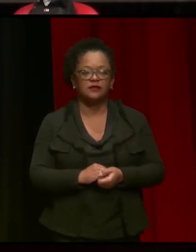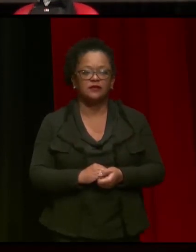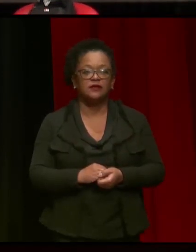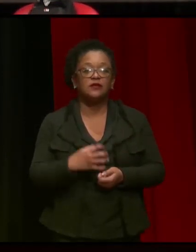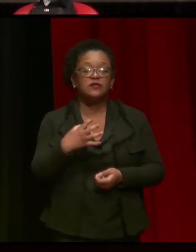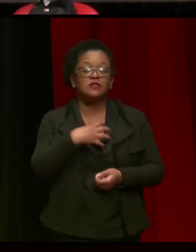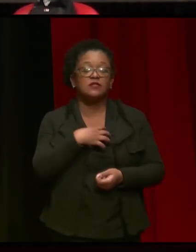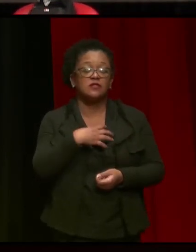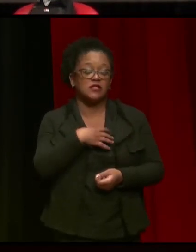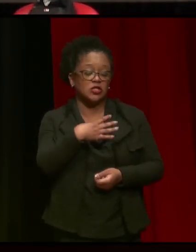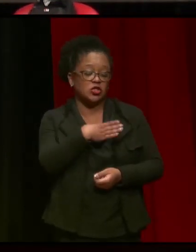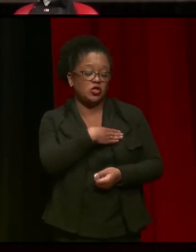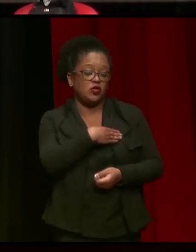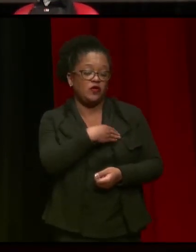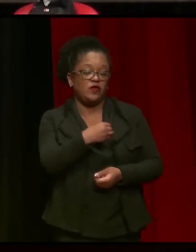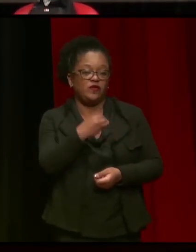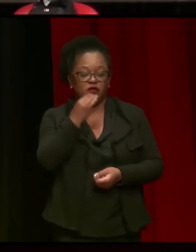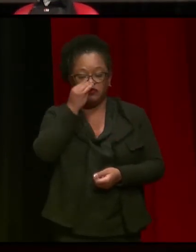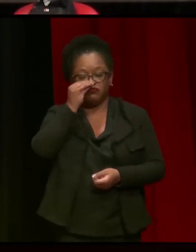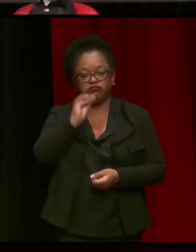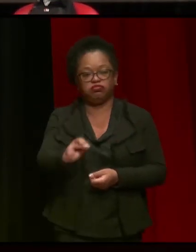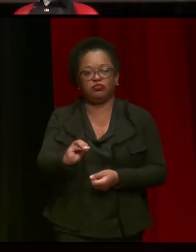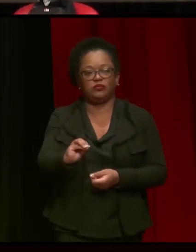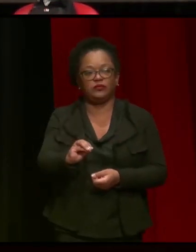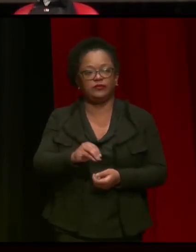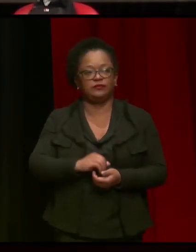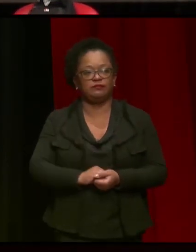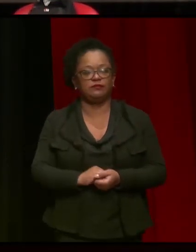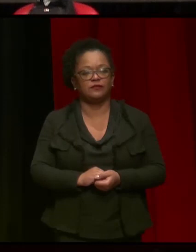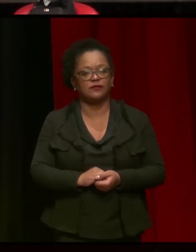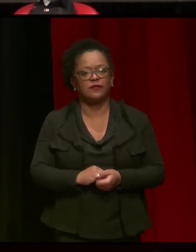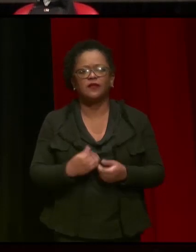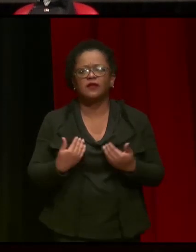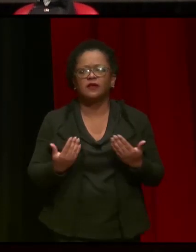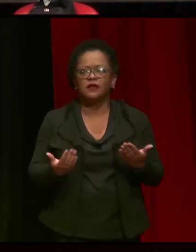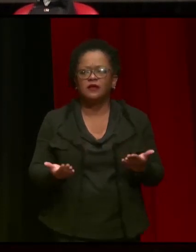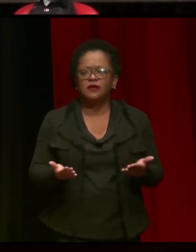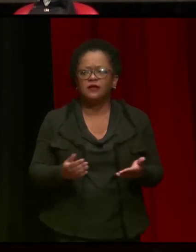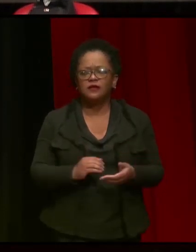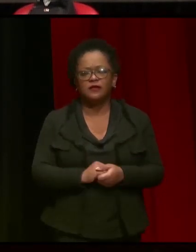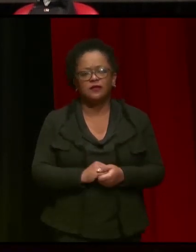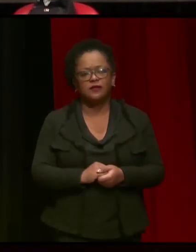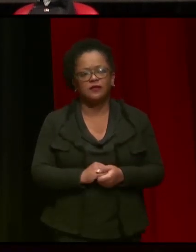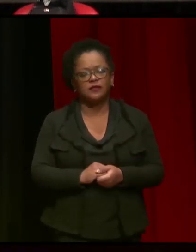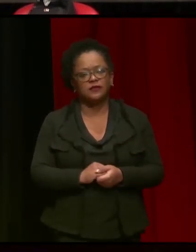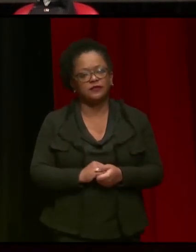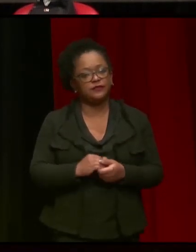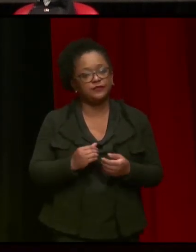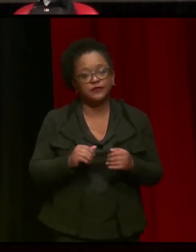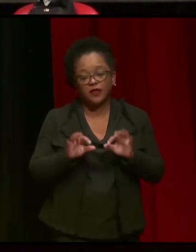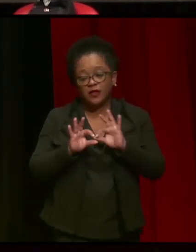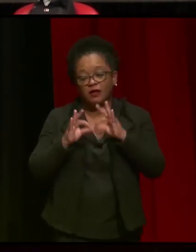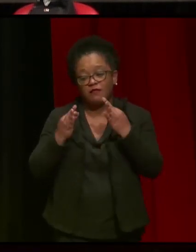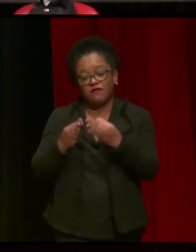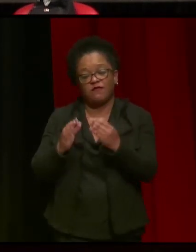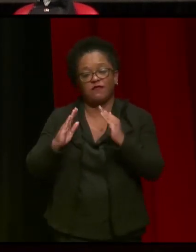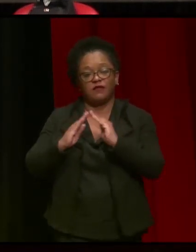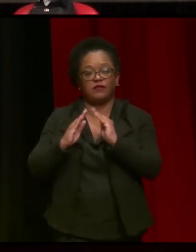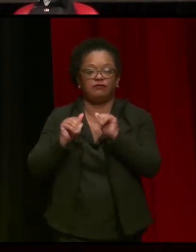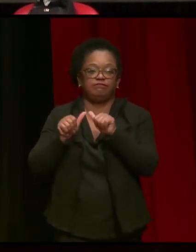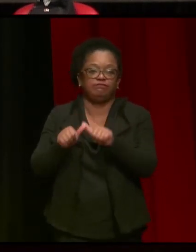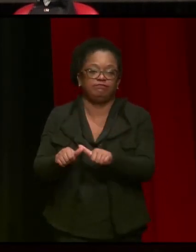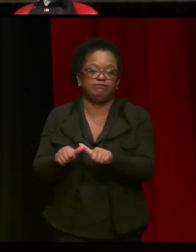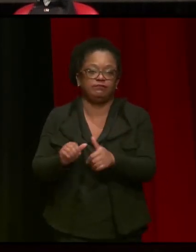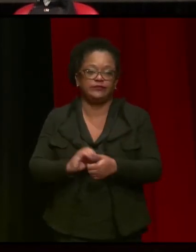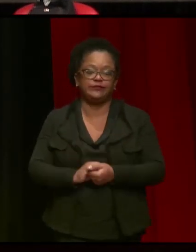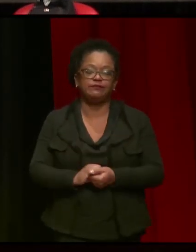desculpa, a gente não sabe lidar com isso, deixa ele em casa. Pô, aí a mãe também ficou em casa agora, né? Ficou o marido, ficou outro filho, ficou outro irmão, sei lá, né? Quer dizer,